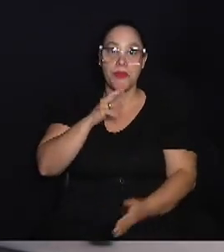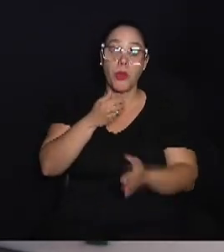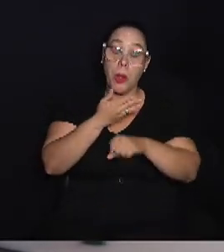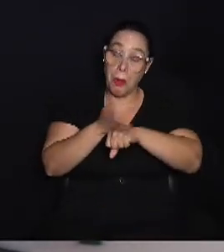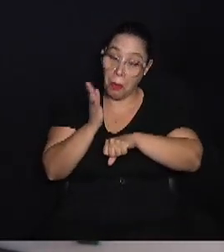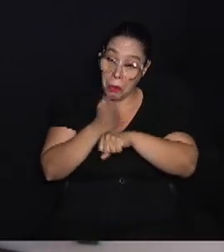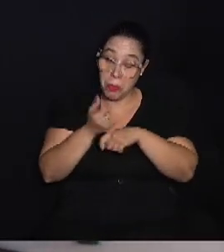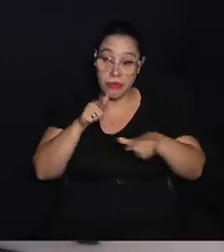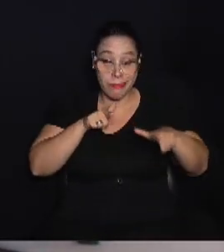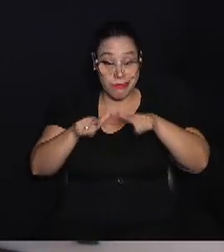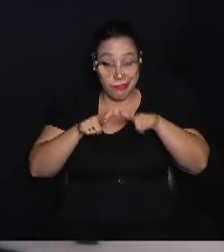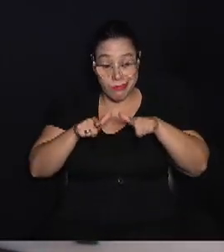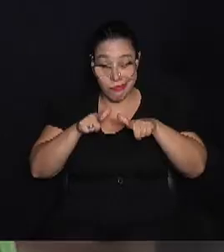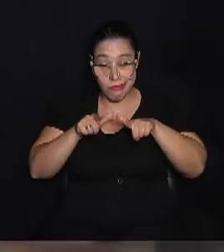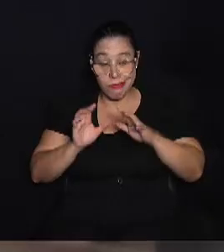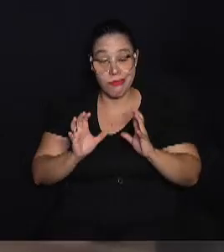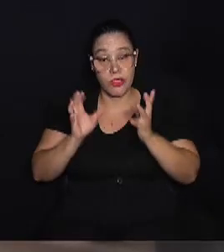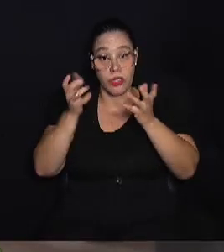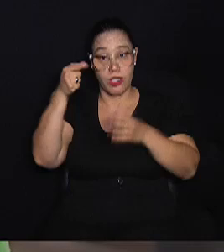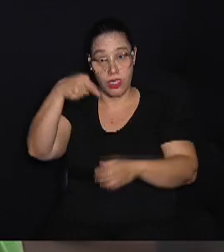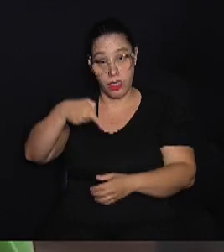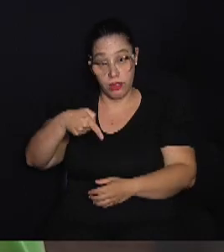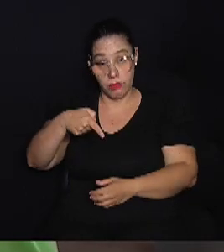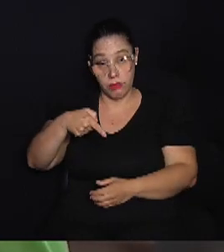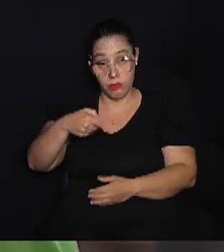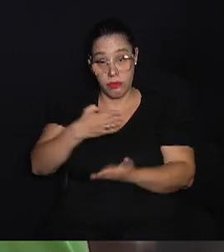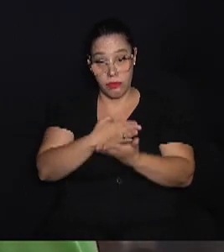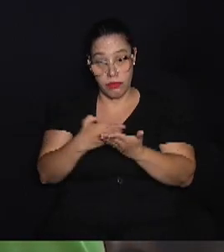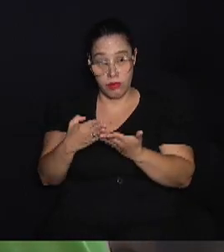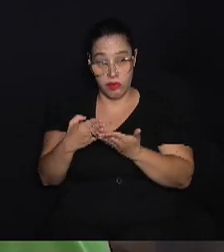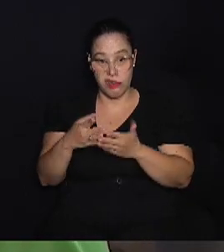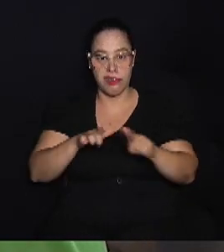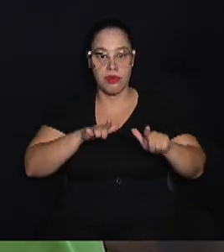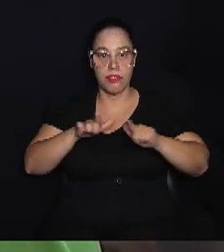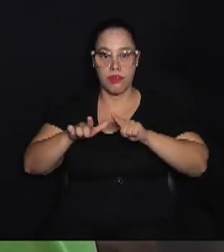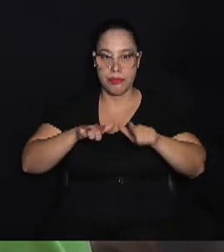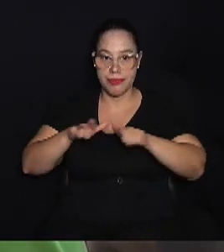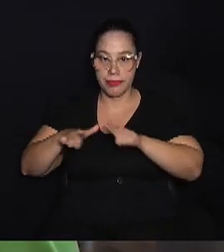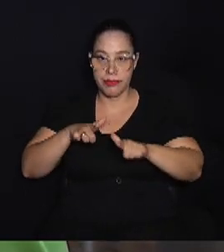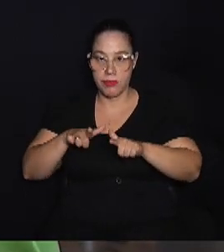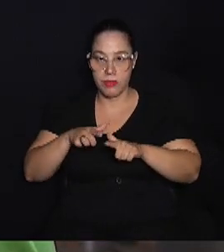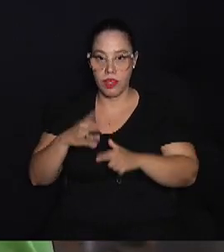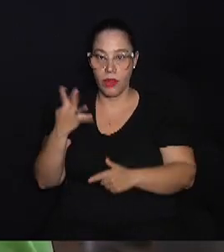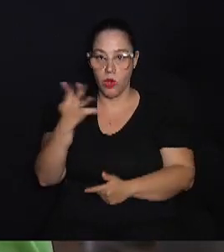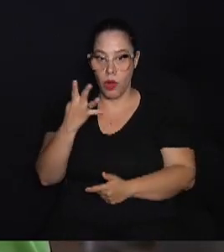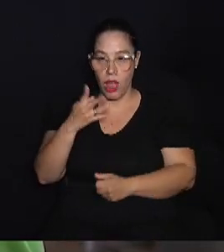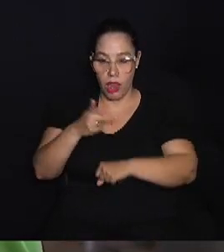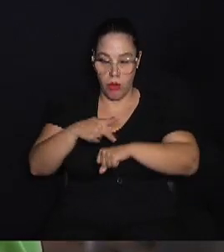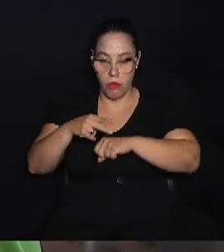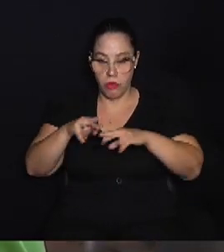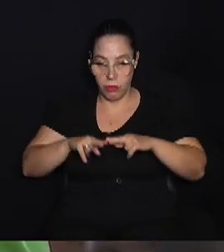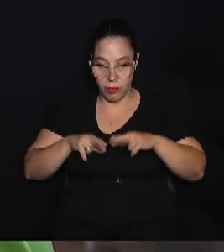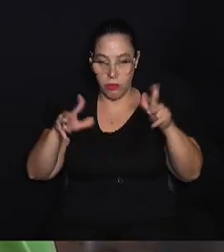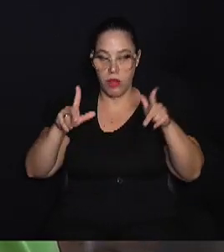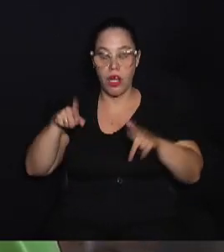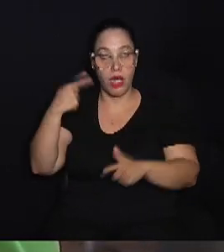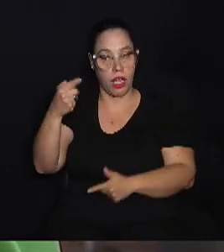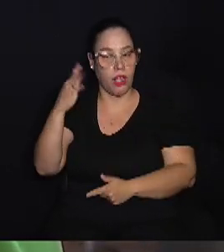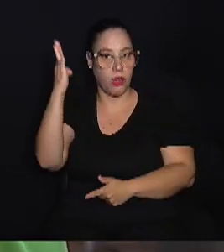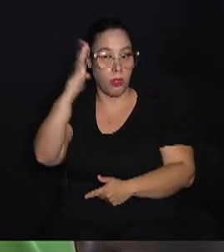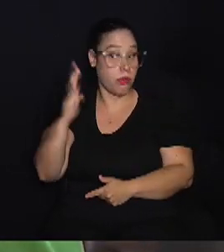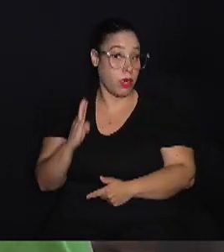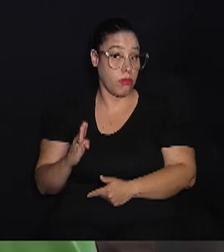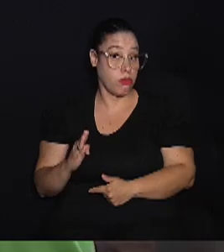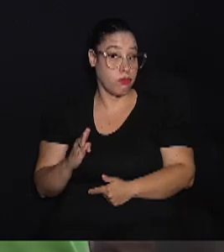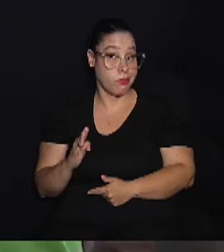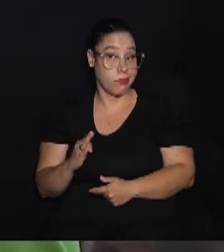prática o trabalho realizado na Câmara. Começamos no início do ano trabalhando 4 países diferentes, incluindo o Brasil. E